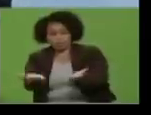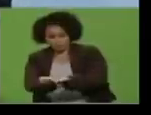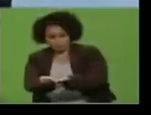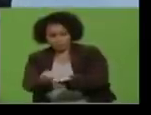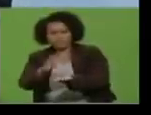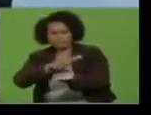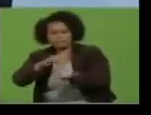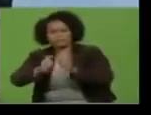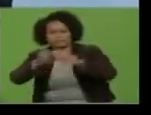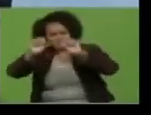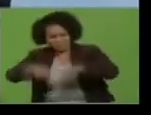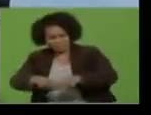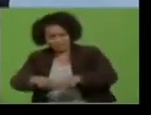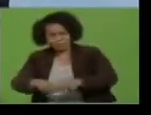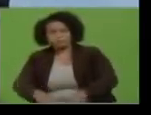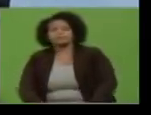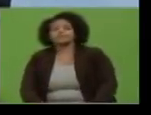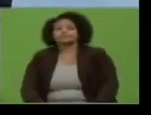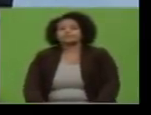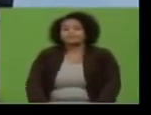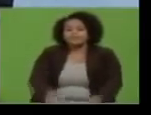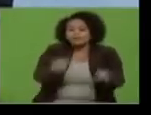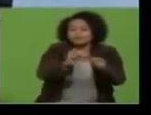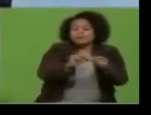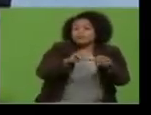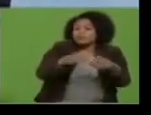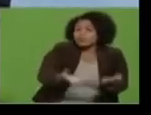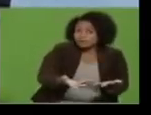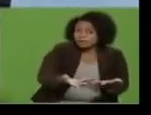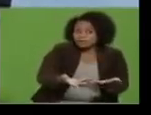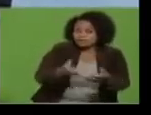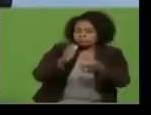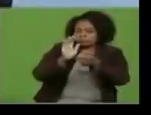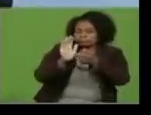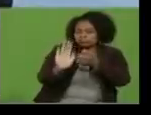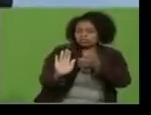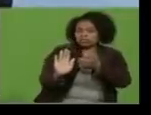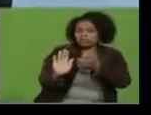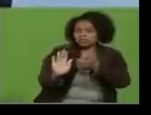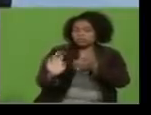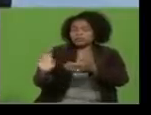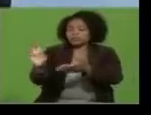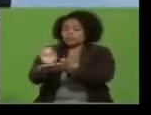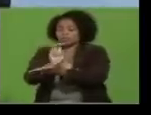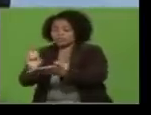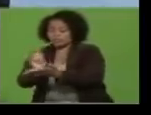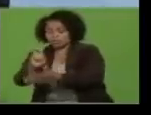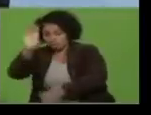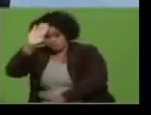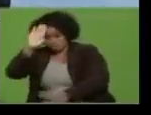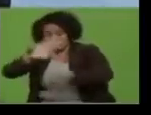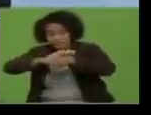enfrenta. O que foi feito na prevenção e controle da pandemia deve ser